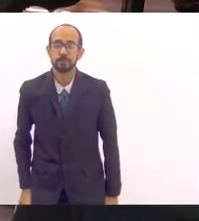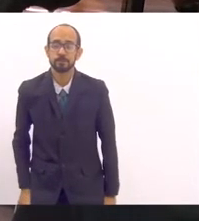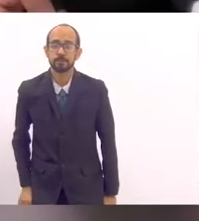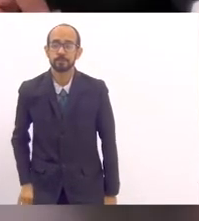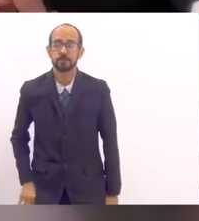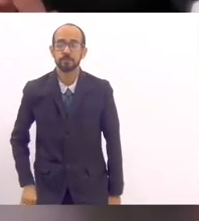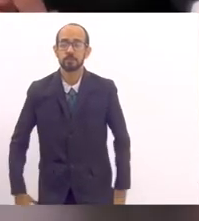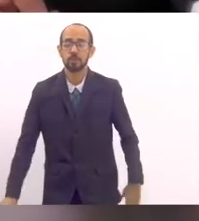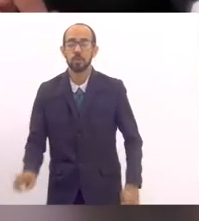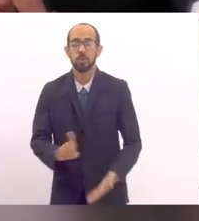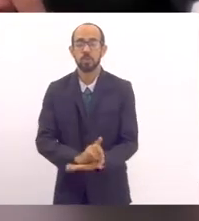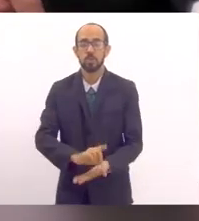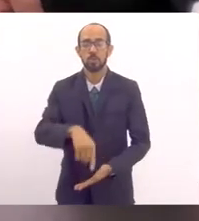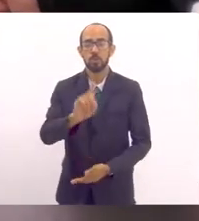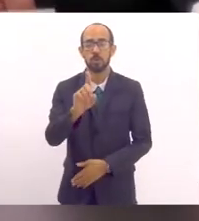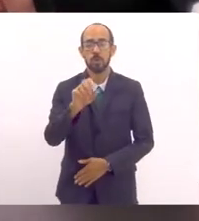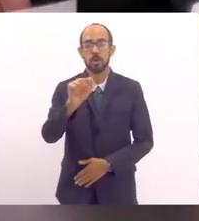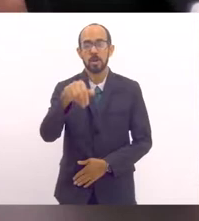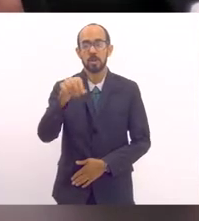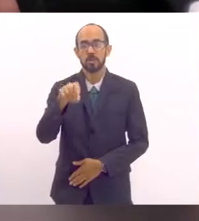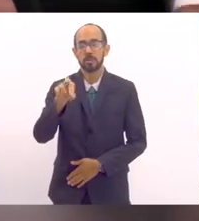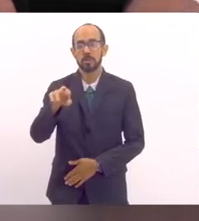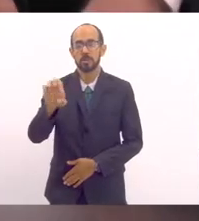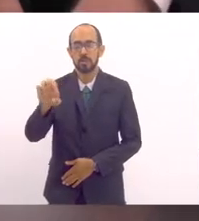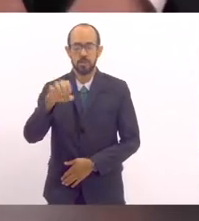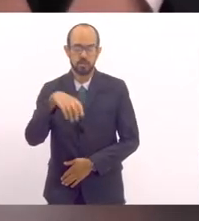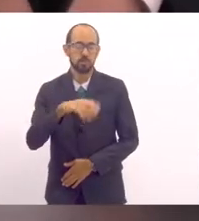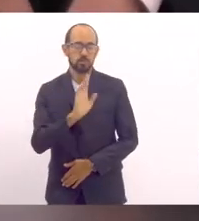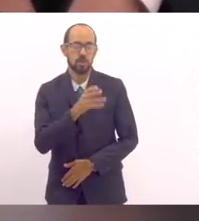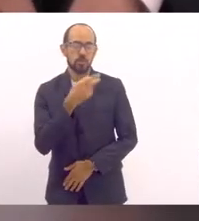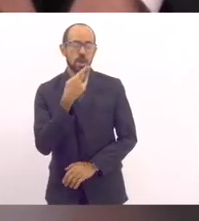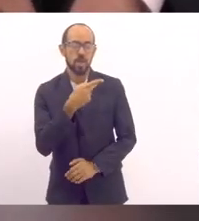BH, o doutor André Viana da BH do Rio, já eu falei,